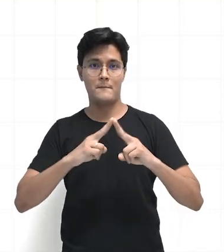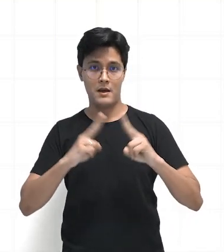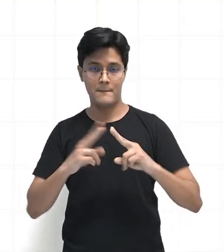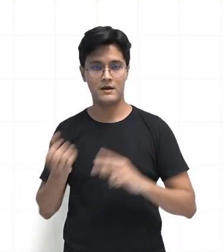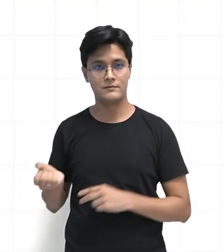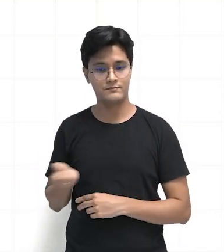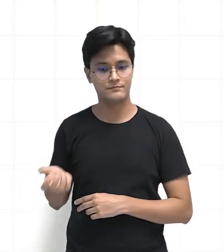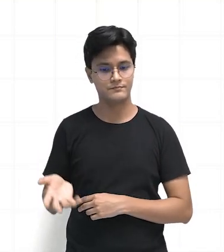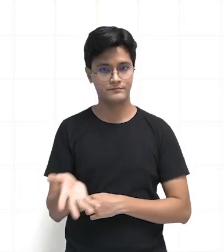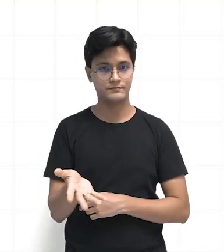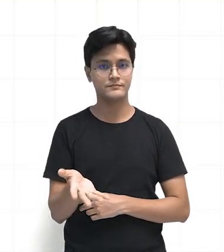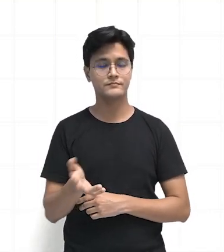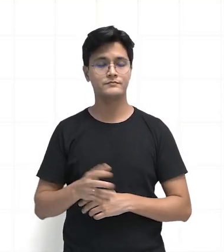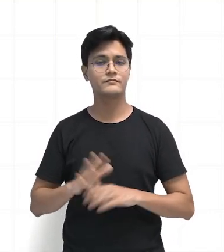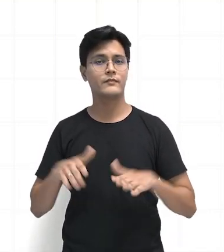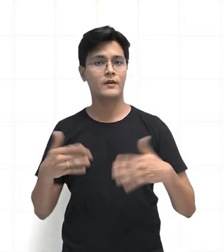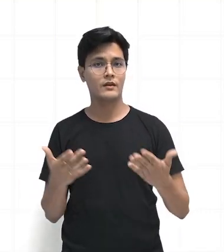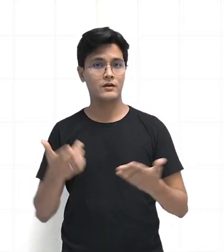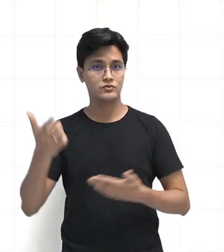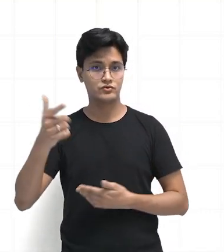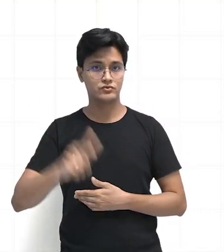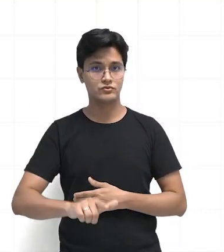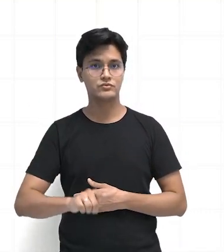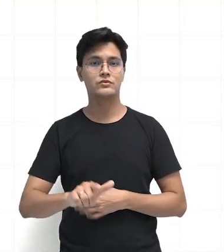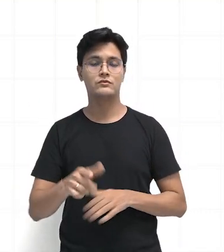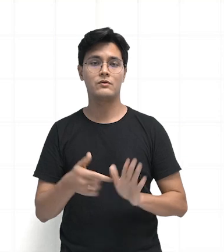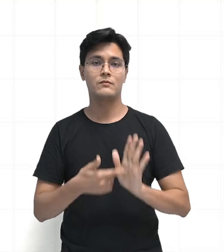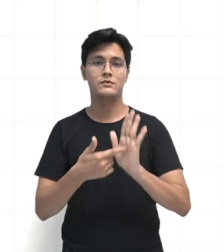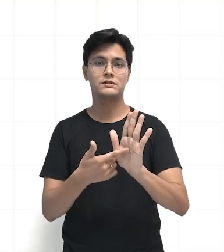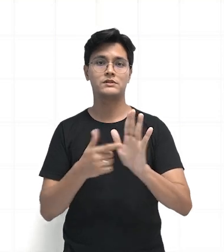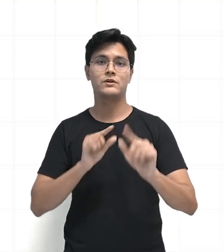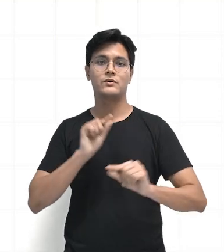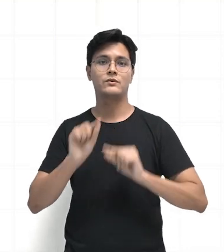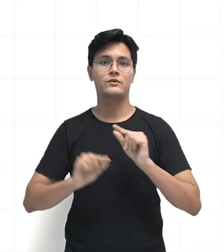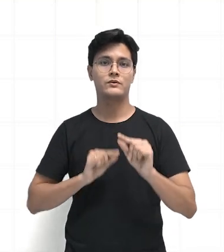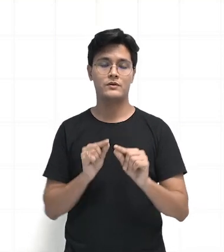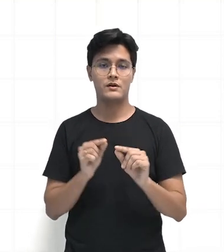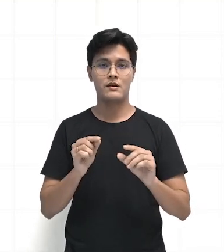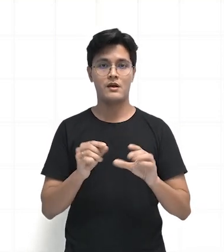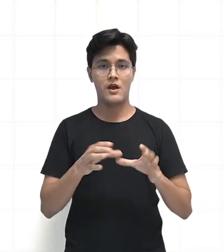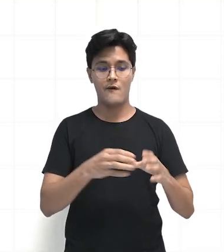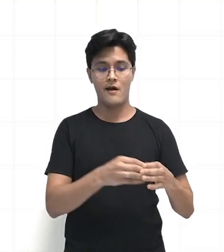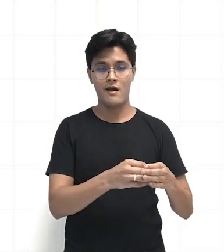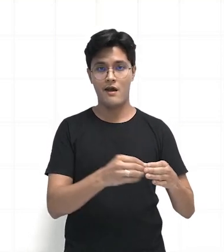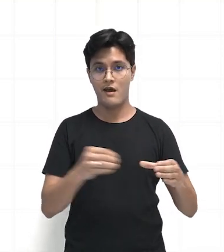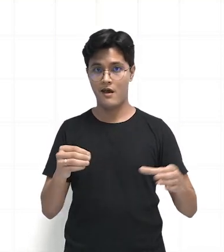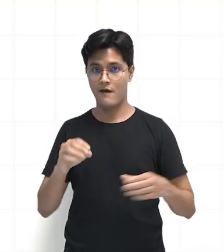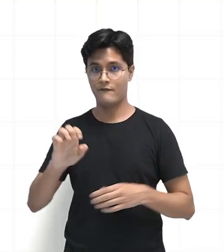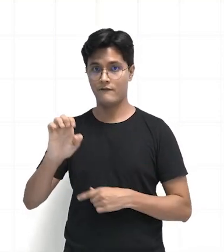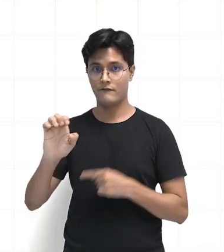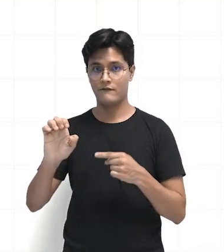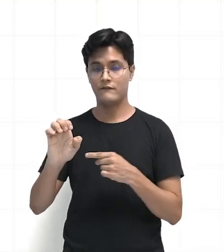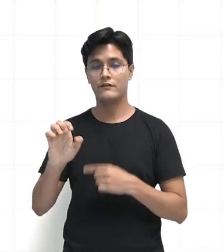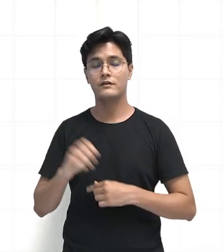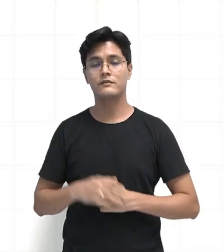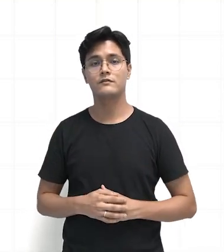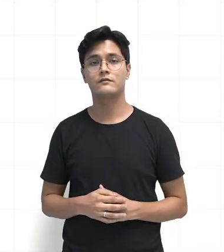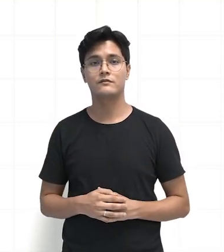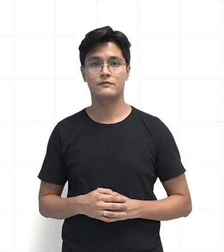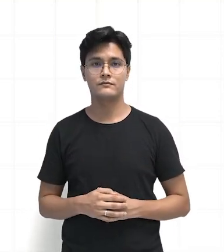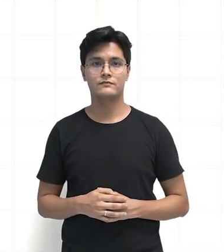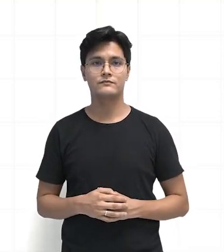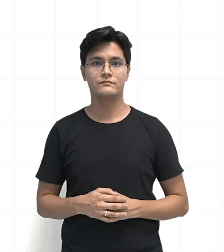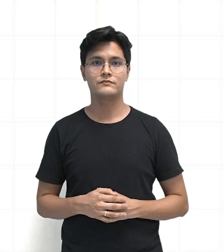de um dado? Então, mais uma vez, nós indicamos ali o evento, tá, que é obter um número par por